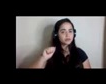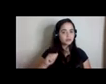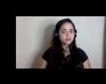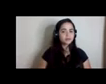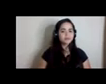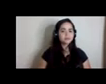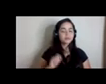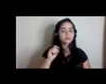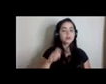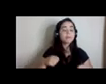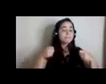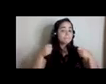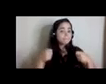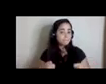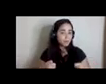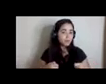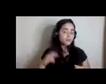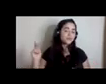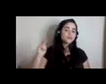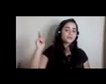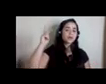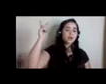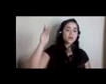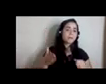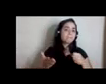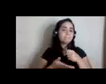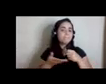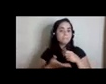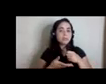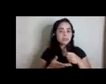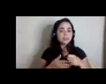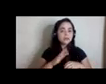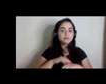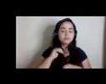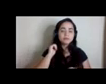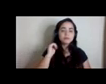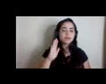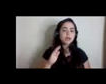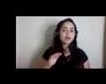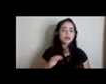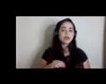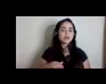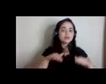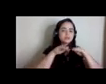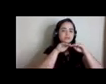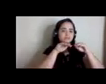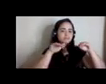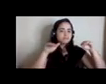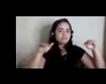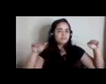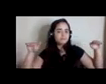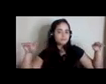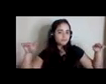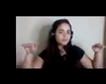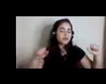Democracia é o poder, é o valor, é o princípio mais horizontal